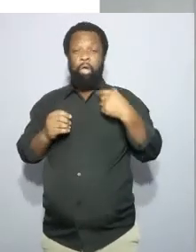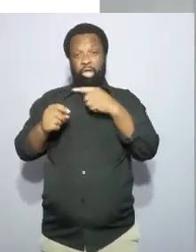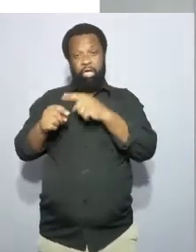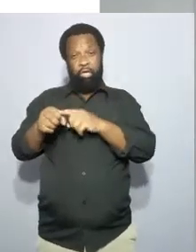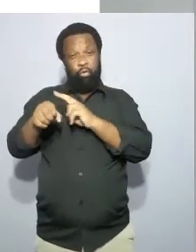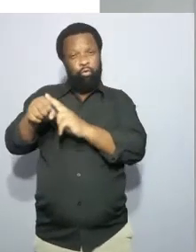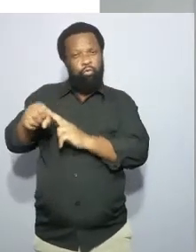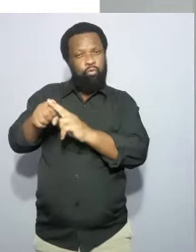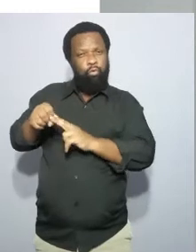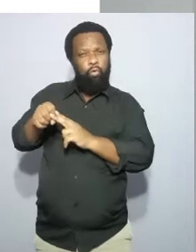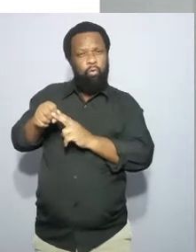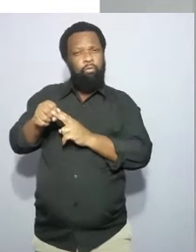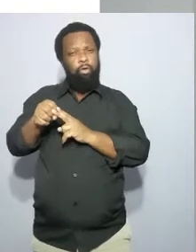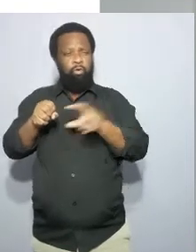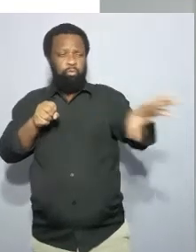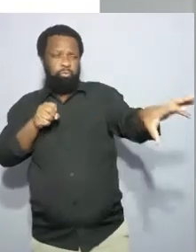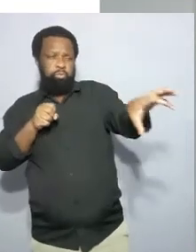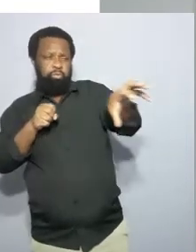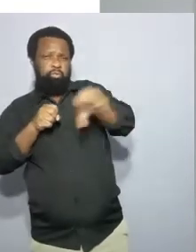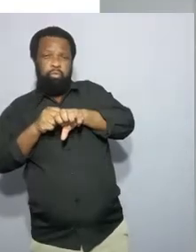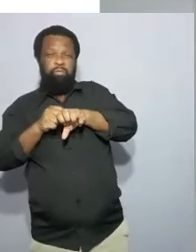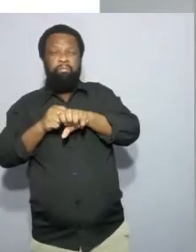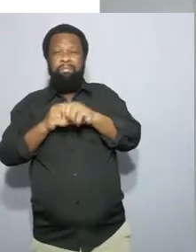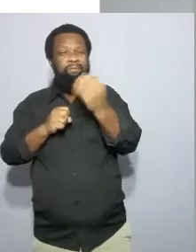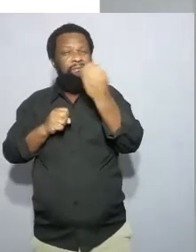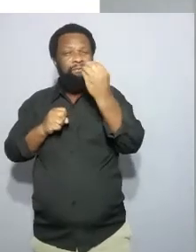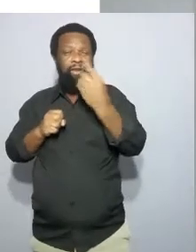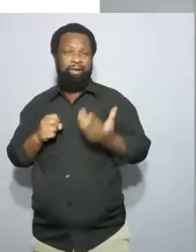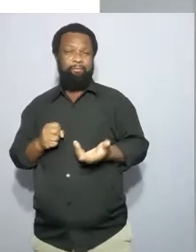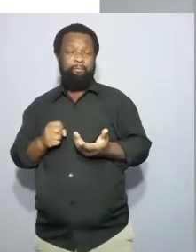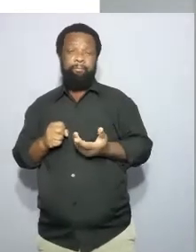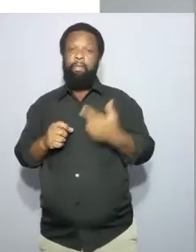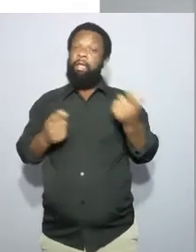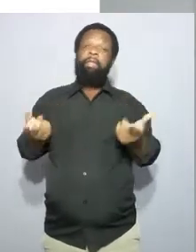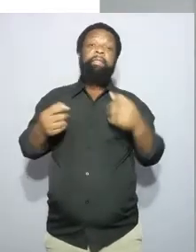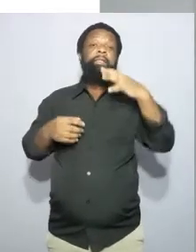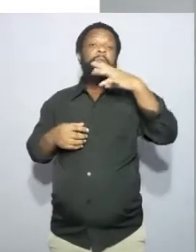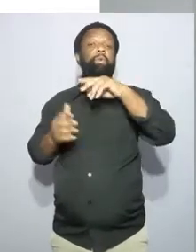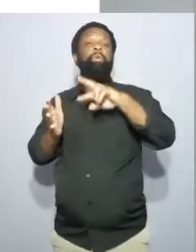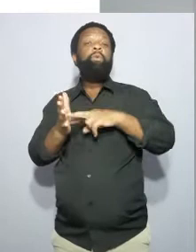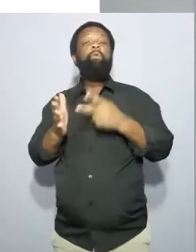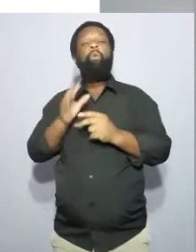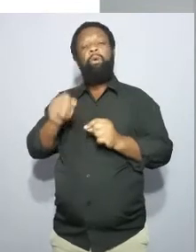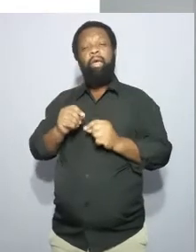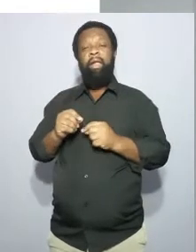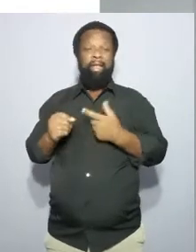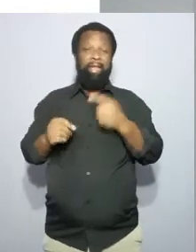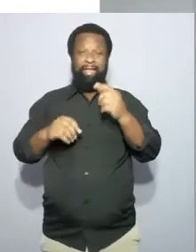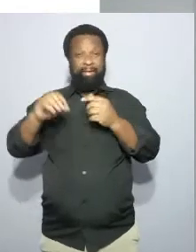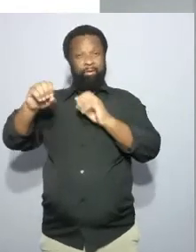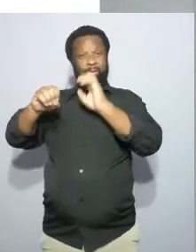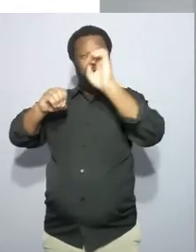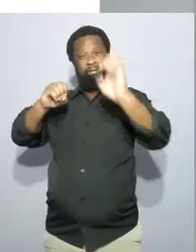núcleo em relação a esse elétron é menor, tudo bem? Isso significa, então, que é mais fácil